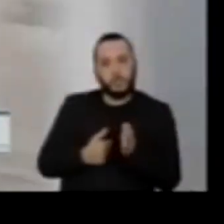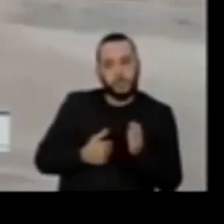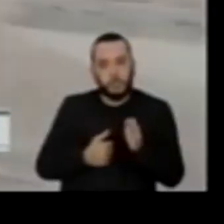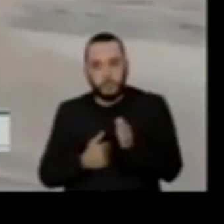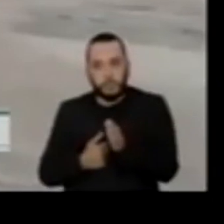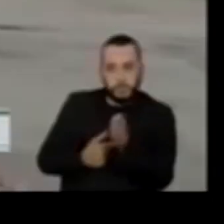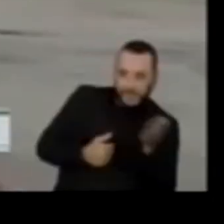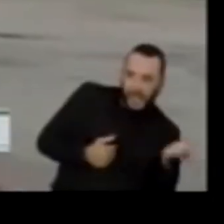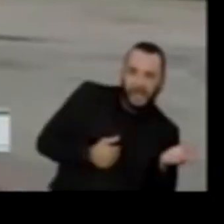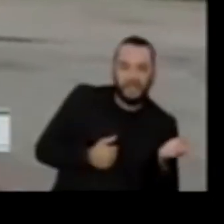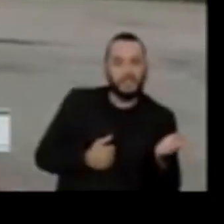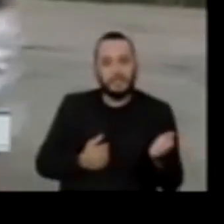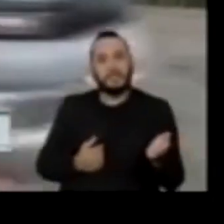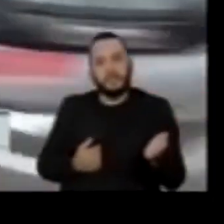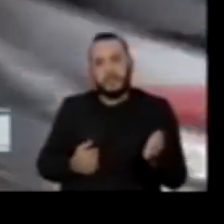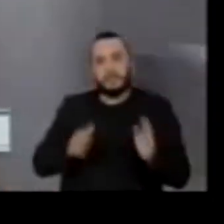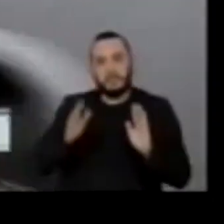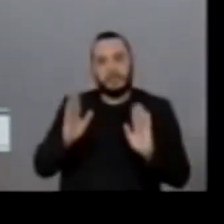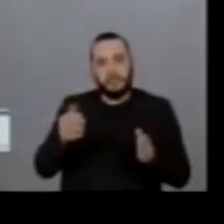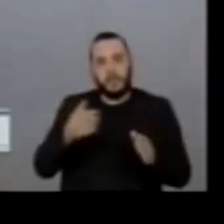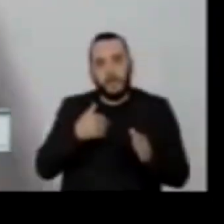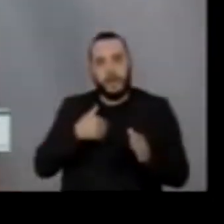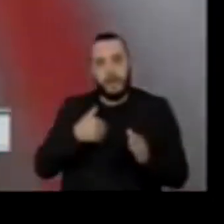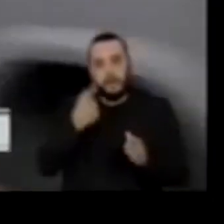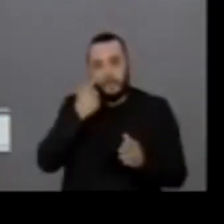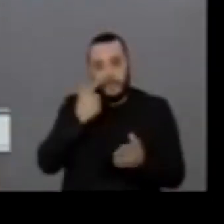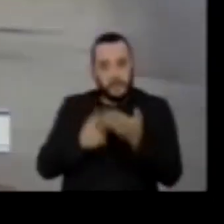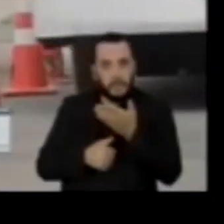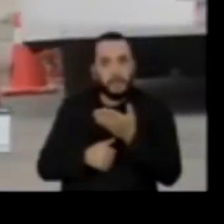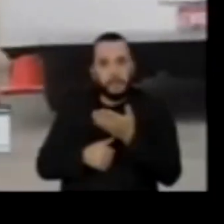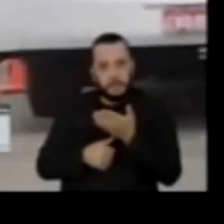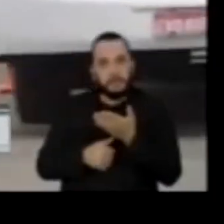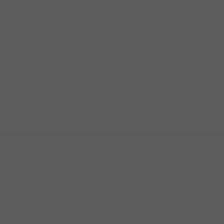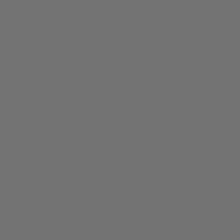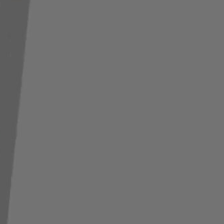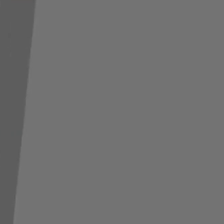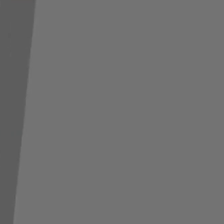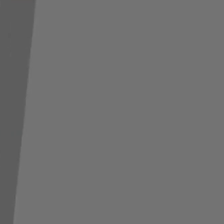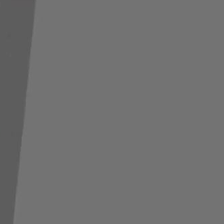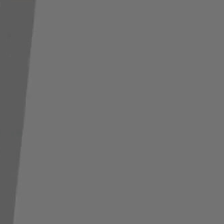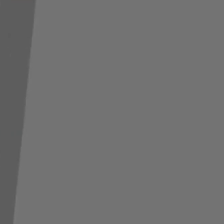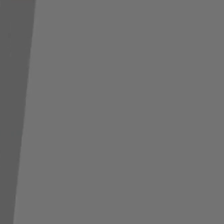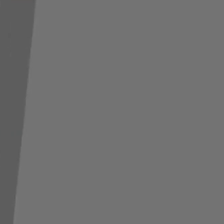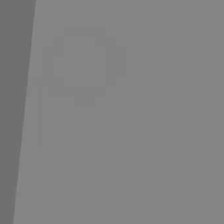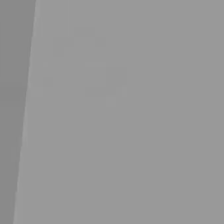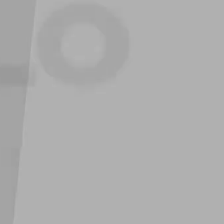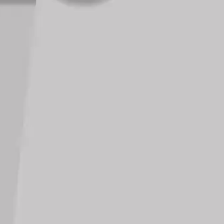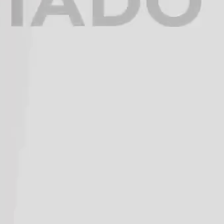Né? A roda da frente passa, mas a traseira muitas vezes não passa. Então a sensação é muito horrível.